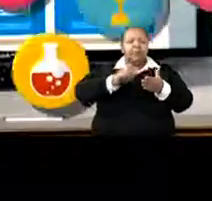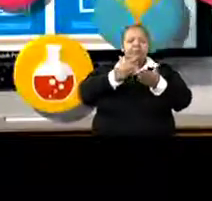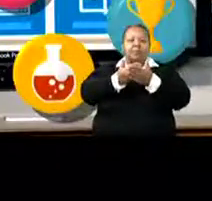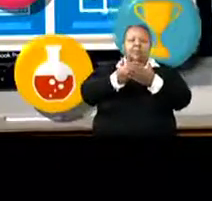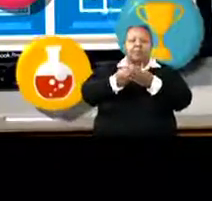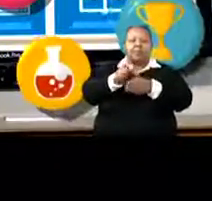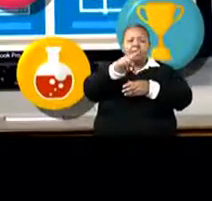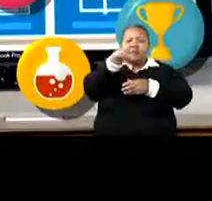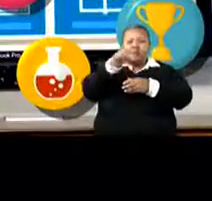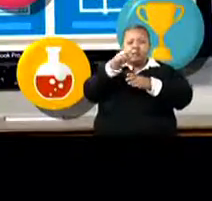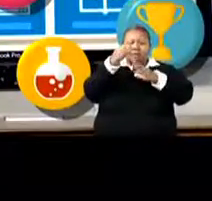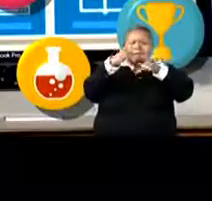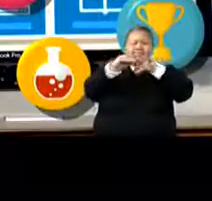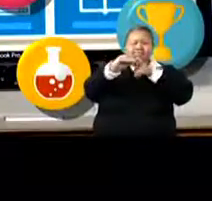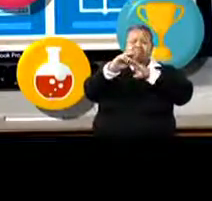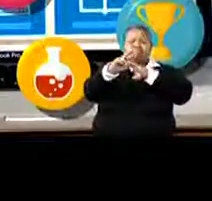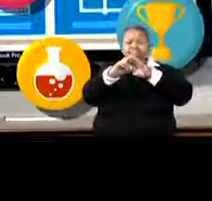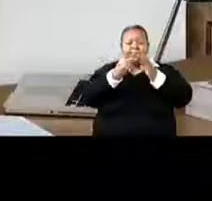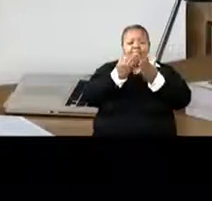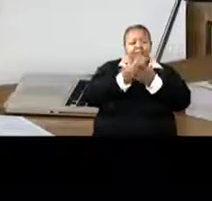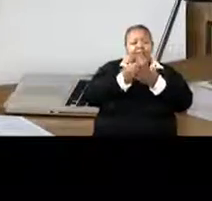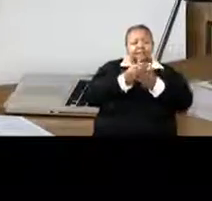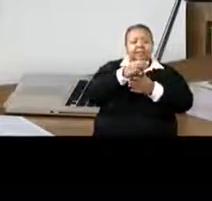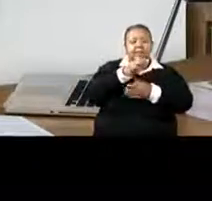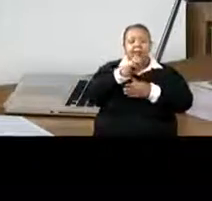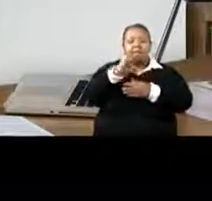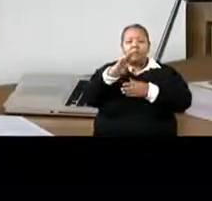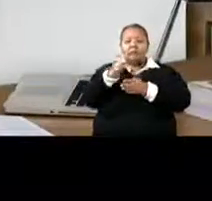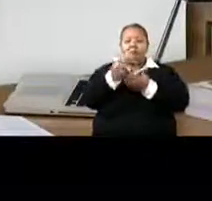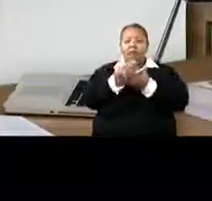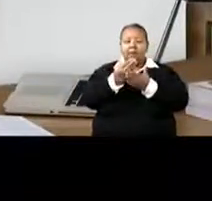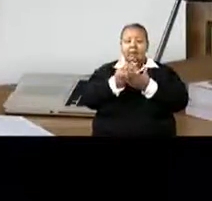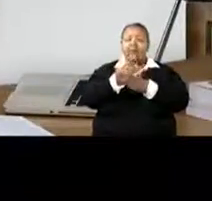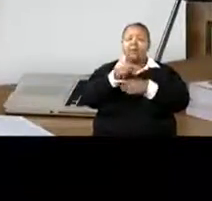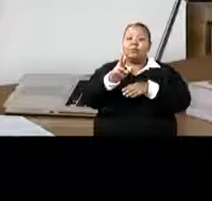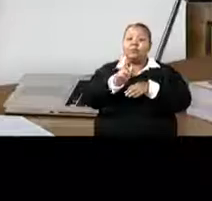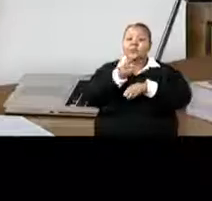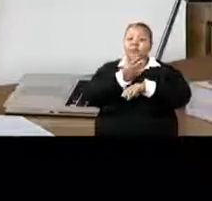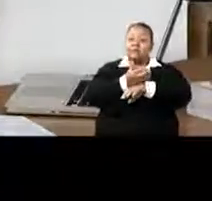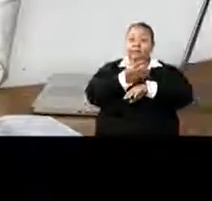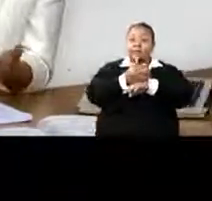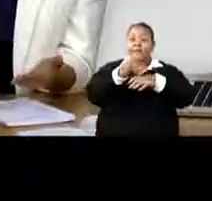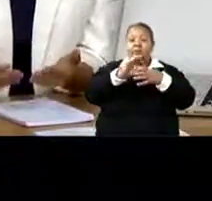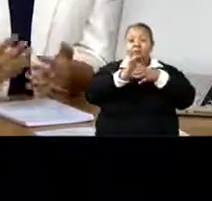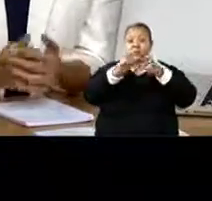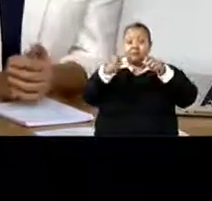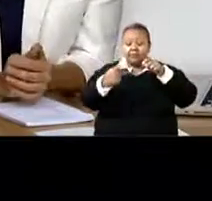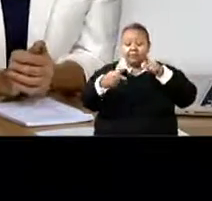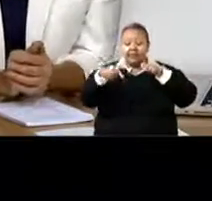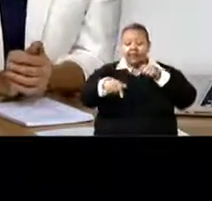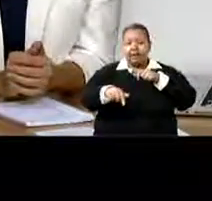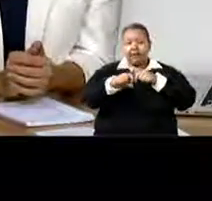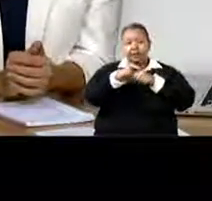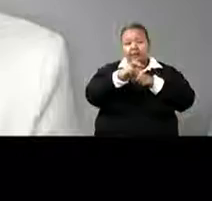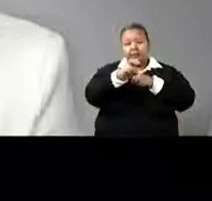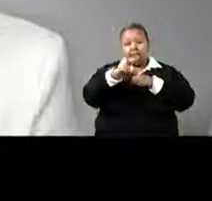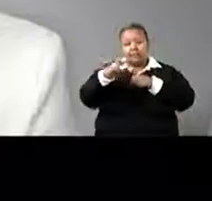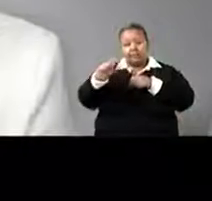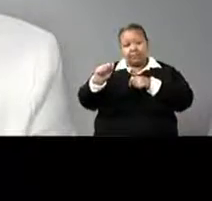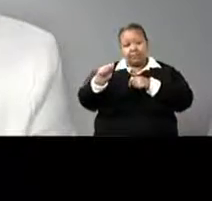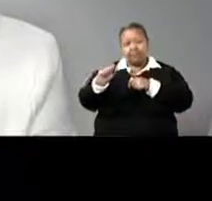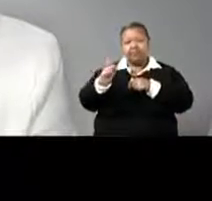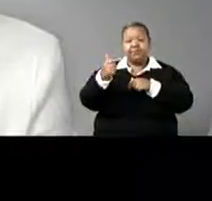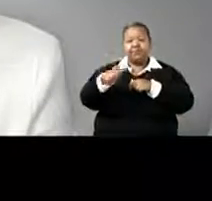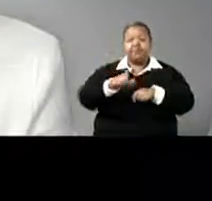tirando dúvidas no fórum acessando a web aulas ou seja fazendo bom uso dos materiais oferecidos aqui no ambiente virtual